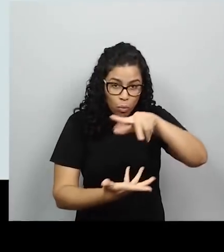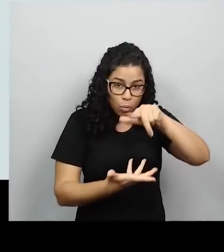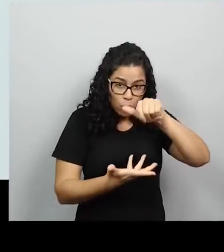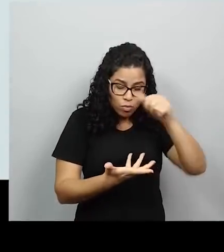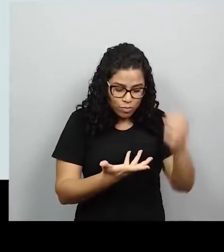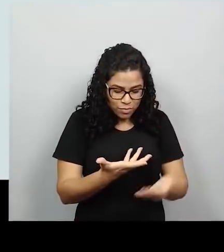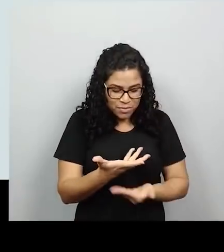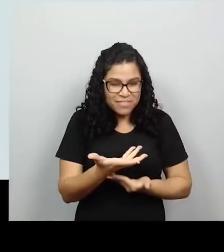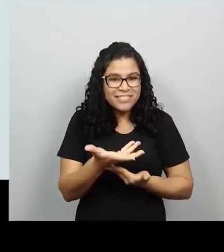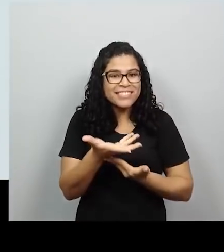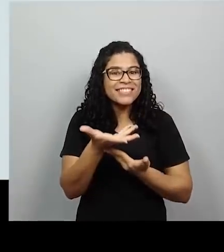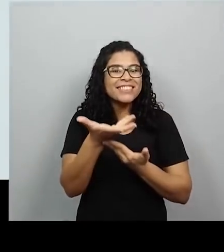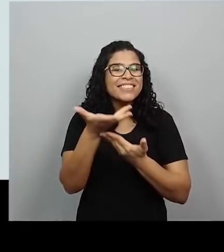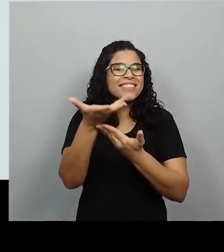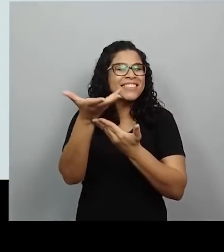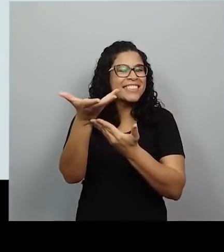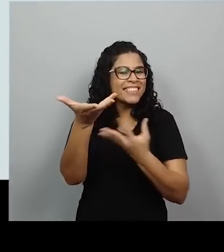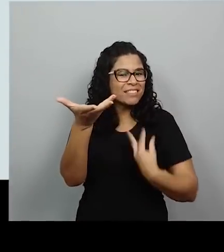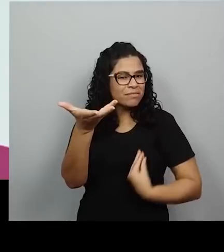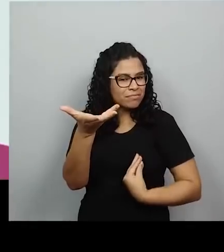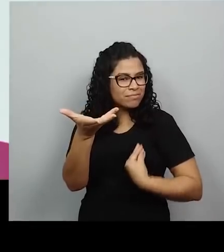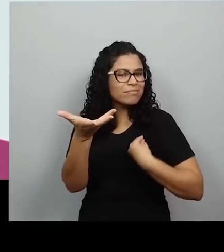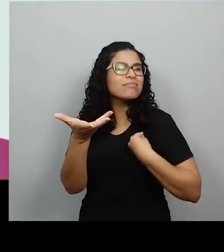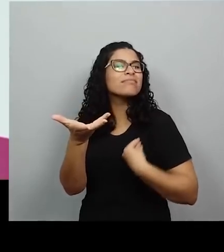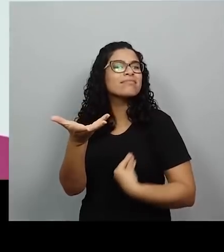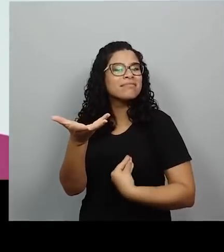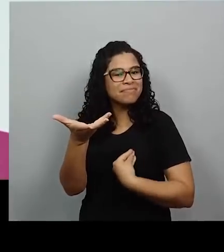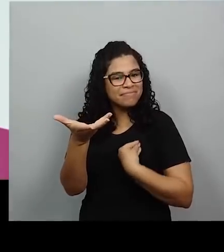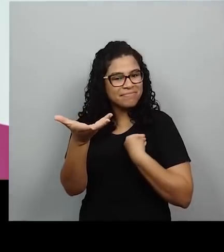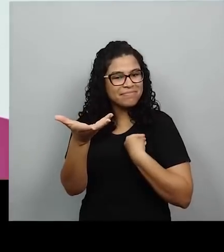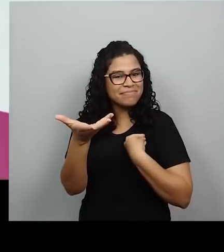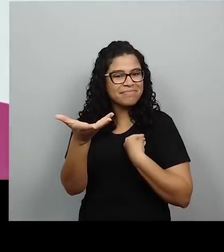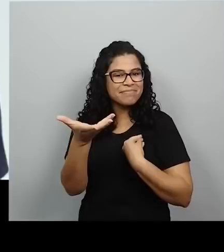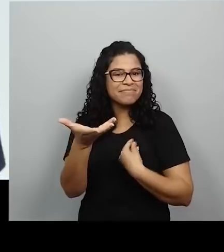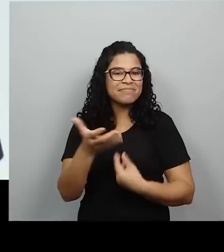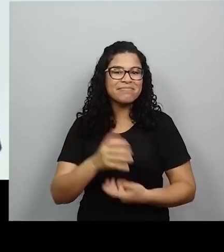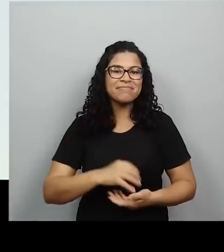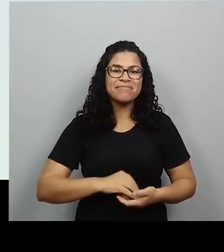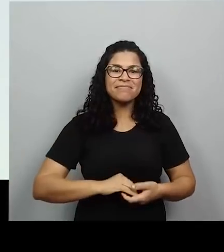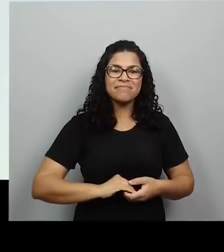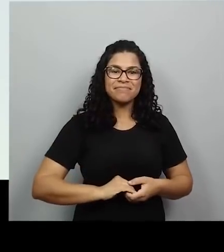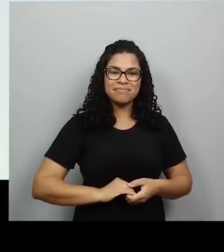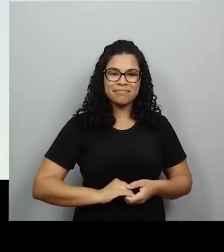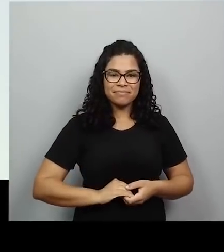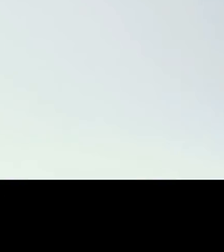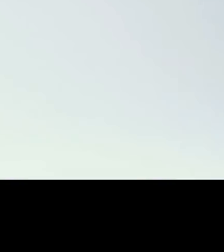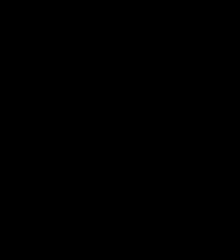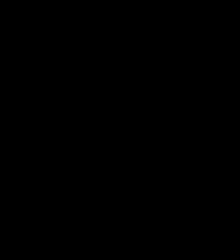and the world will be as one.